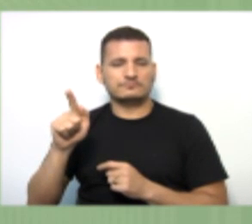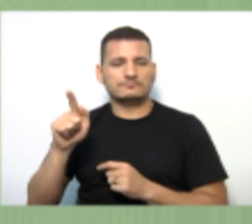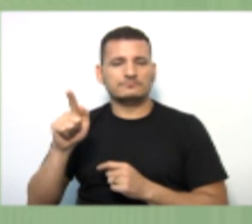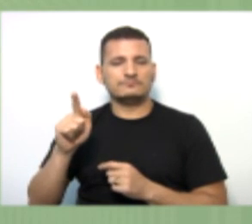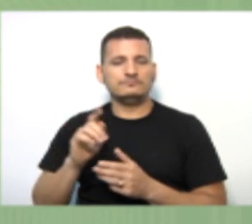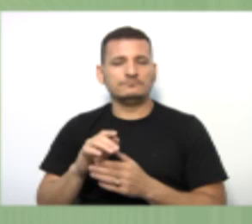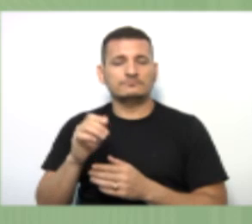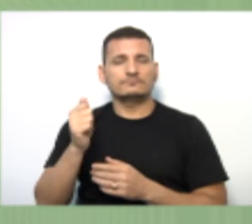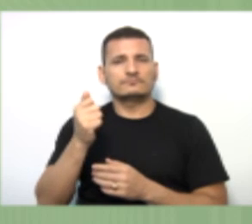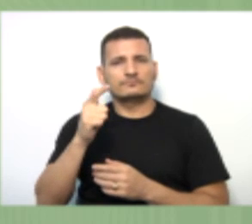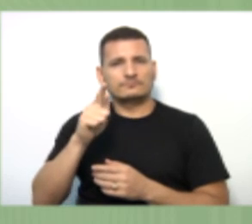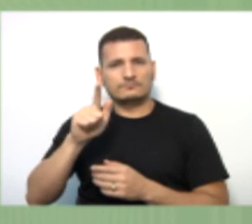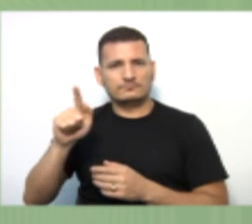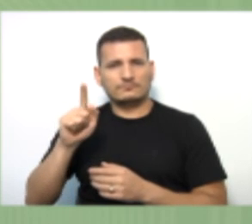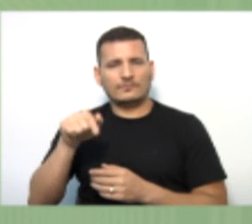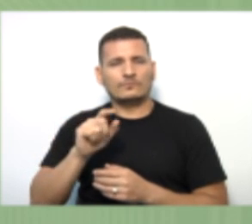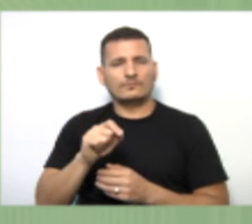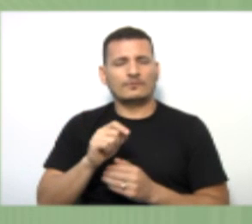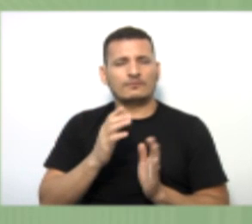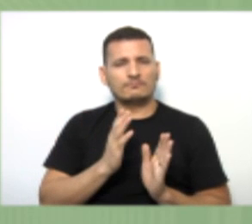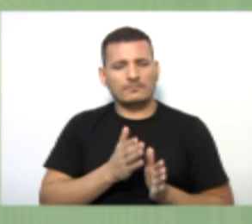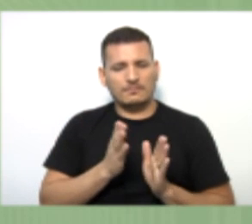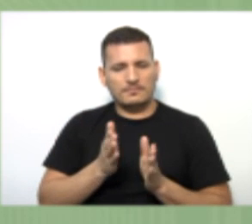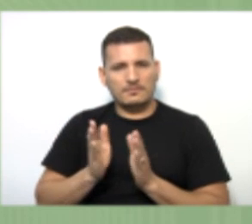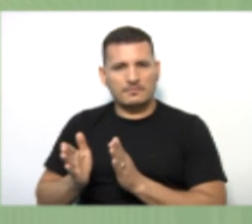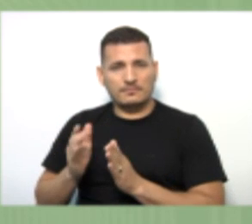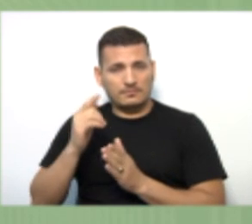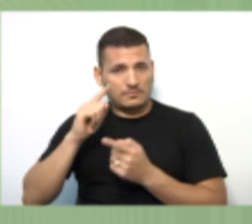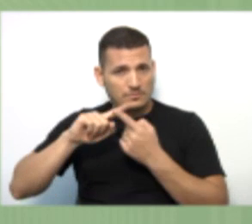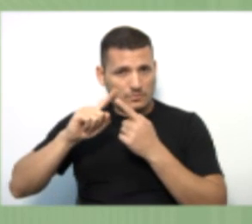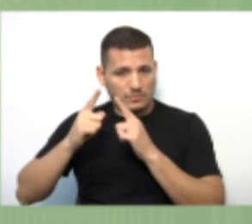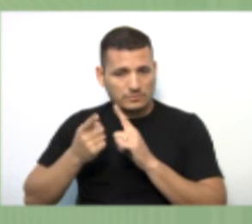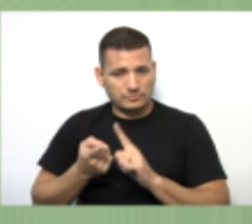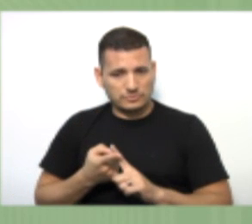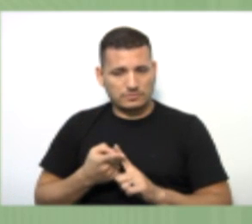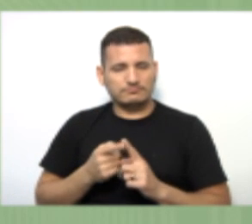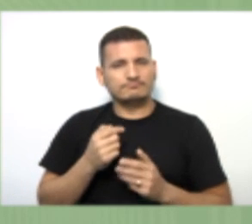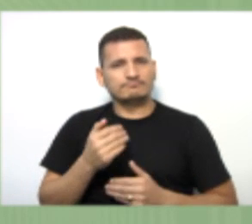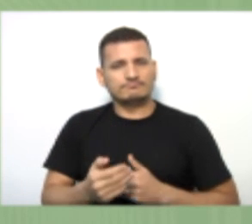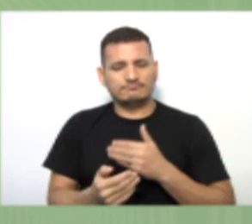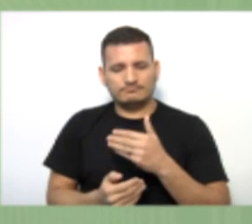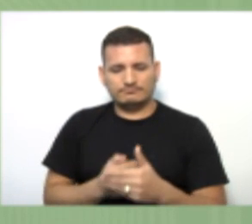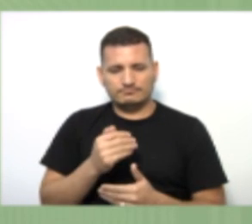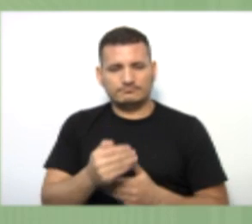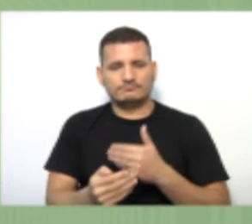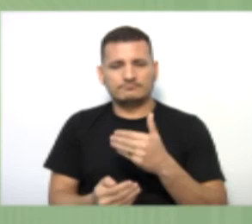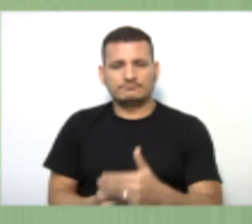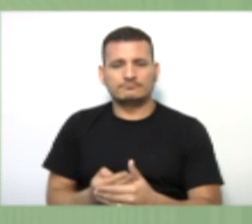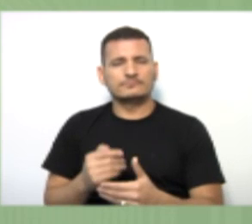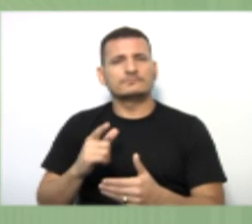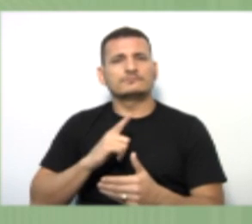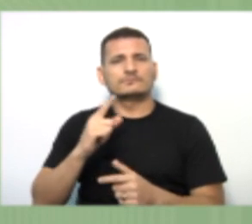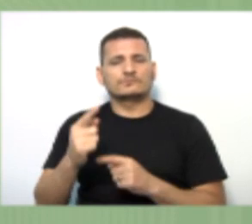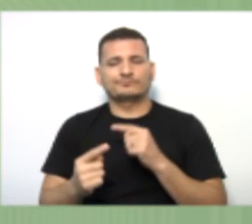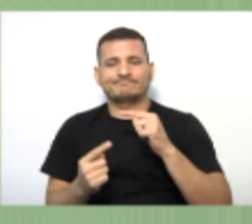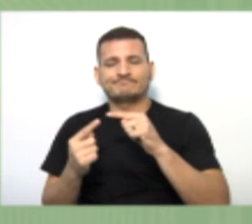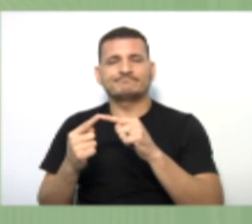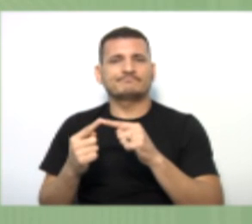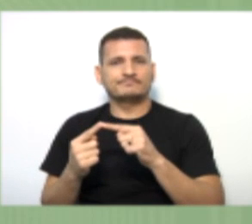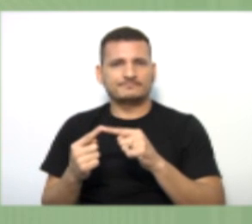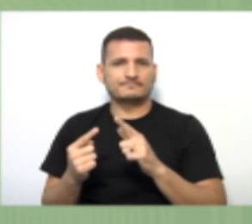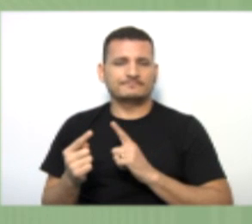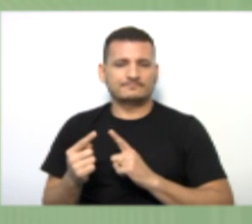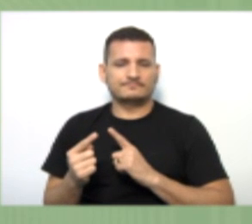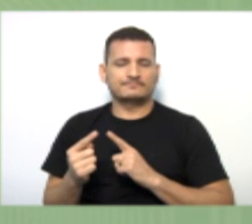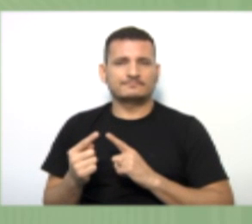Né? Algoritmo é uma sequência lógica de passos que levam a um determinado objetivo.